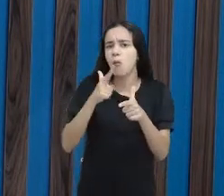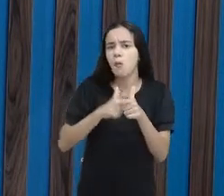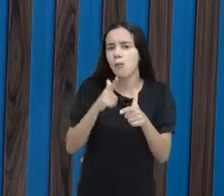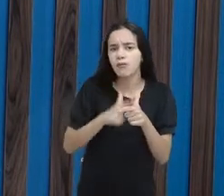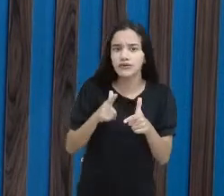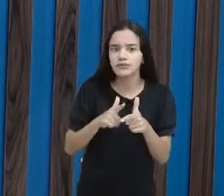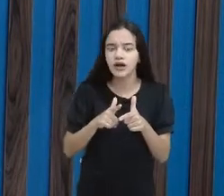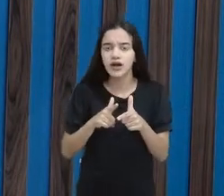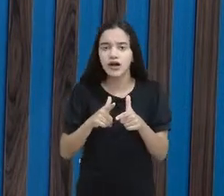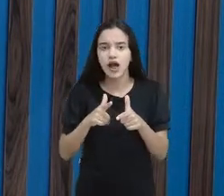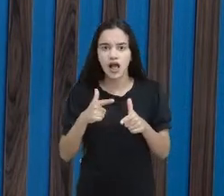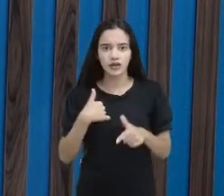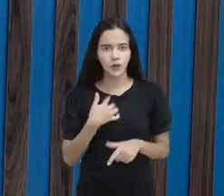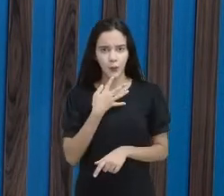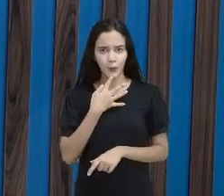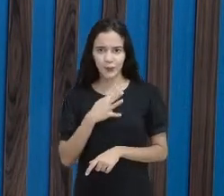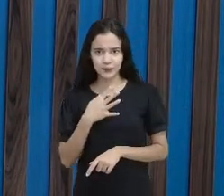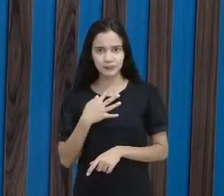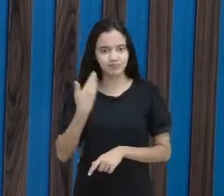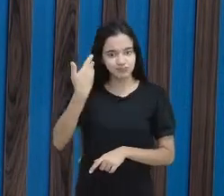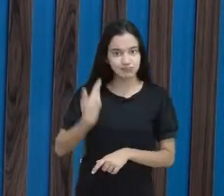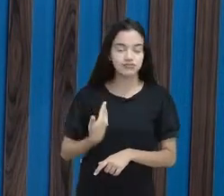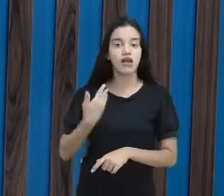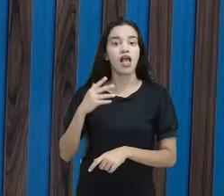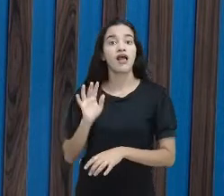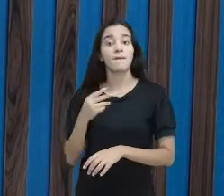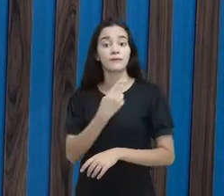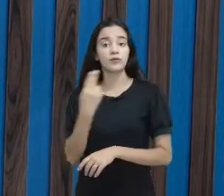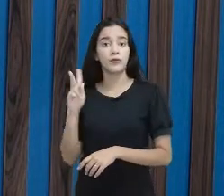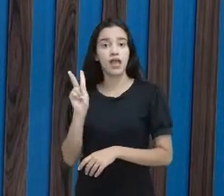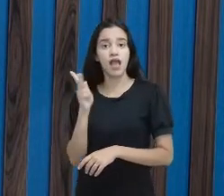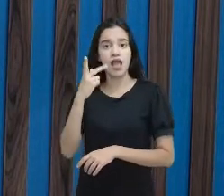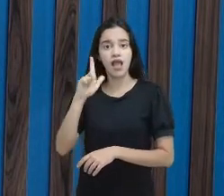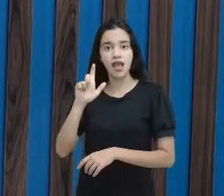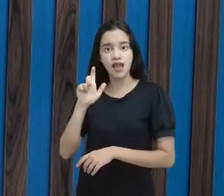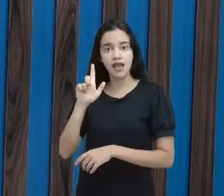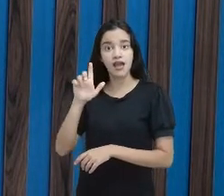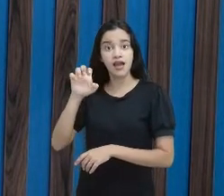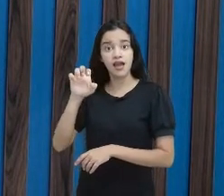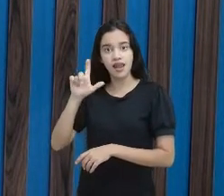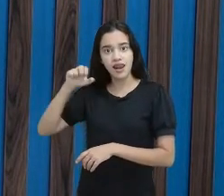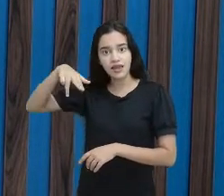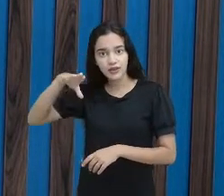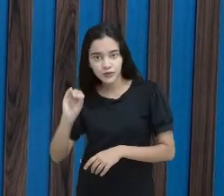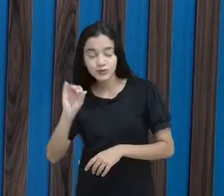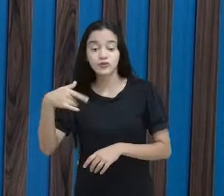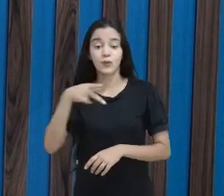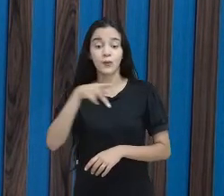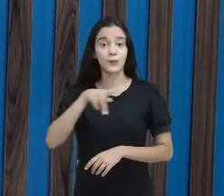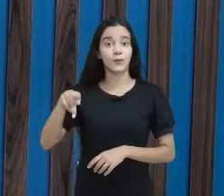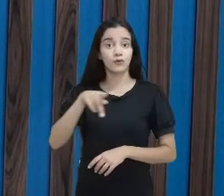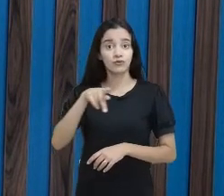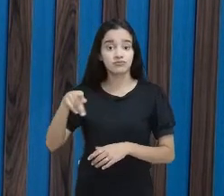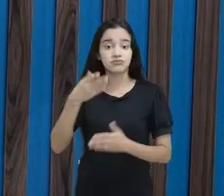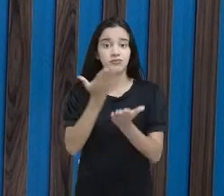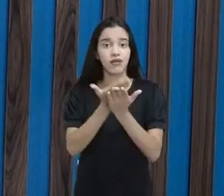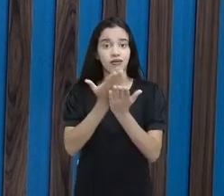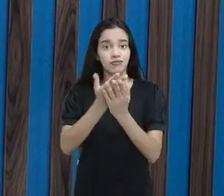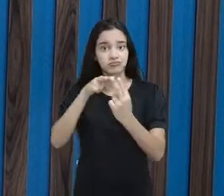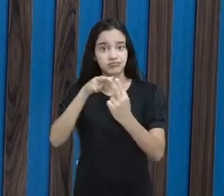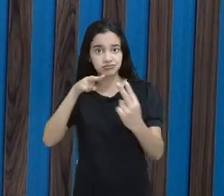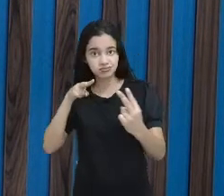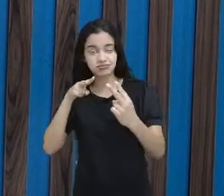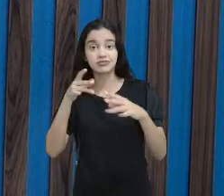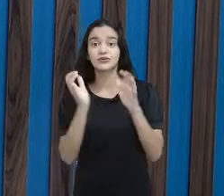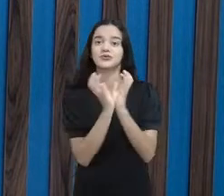circunstância, ainda não me conhece, eu me chamo Heleno Júnior e sou professor aqui na Escola Municipal para Aulas Digitais